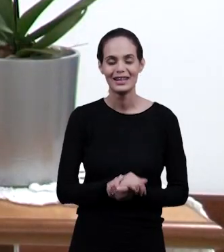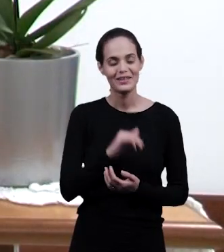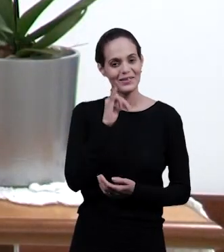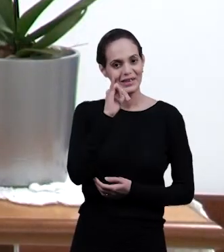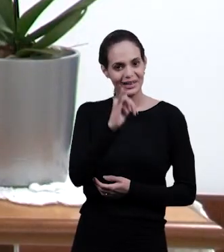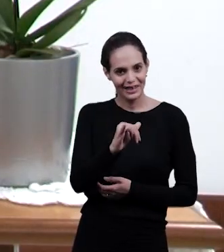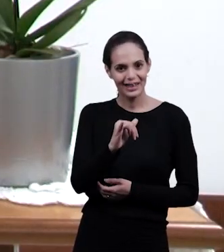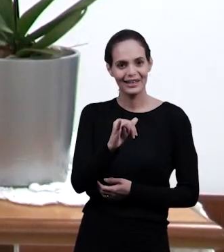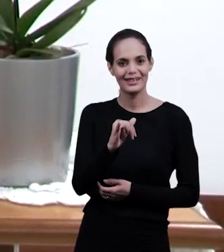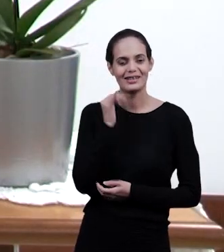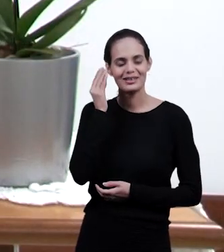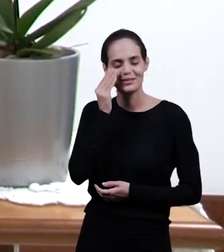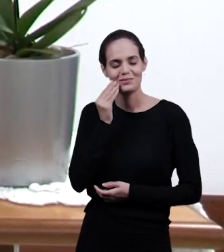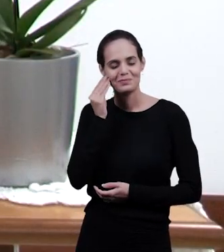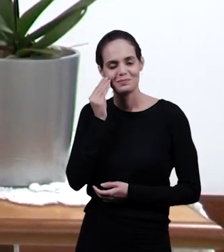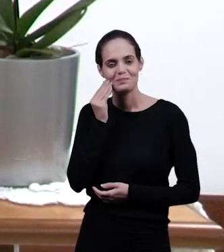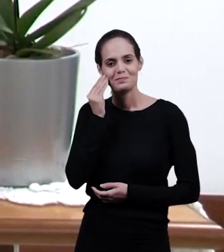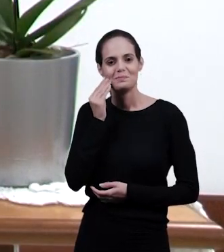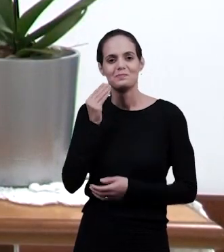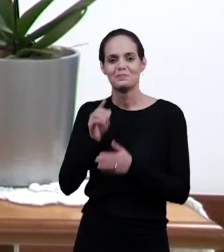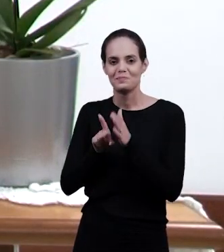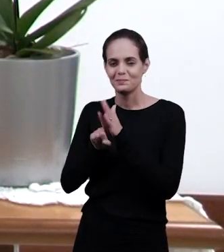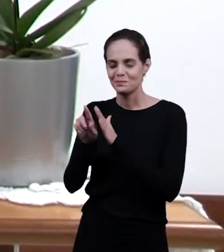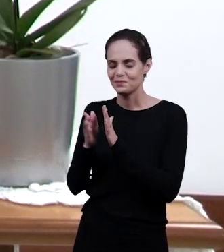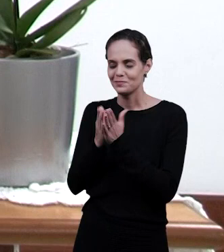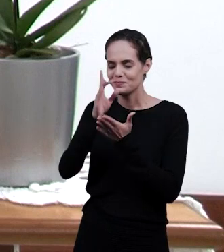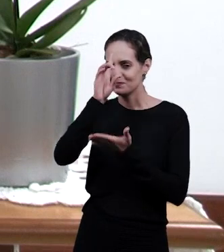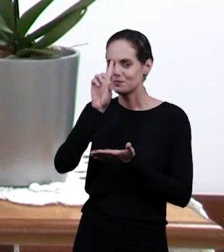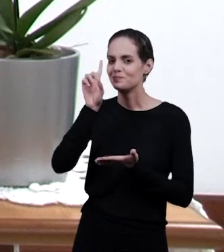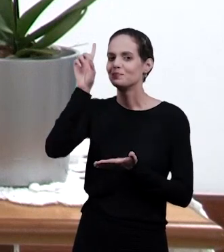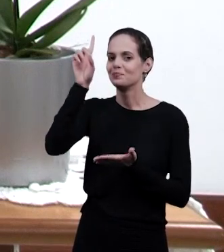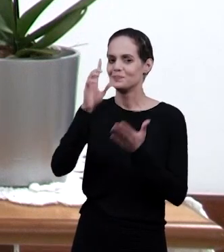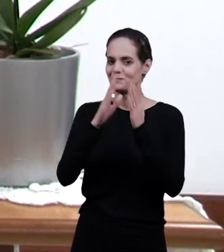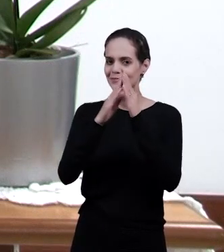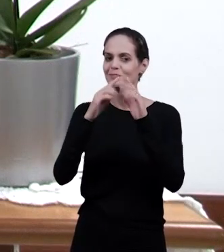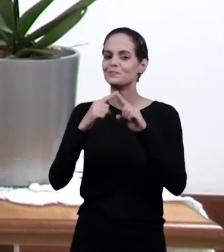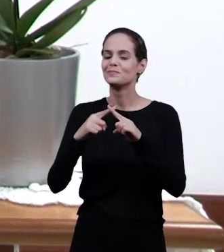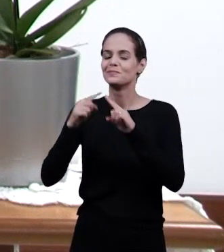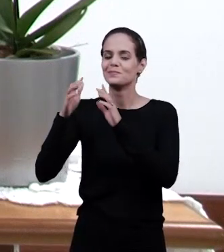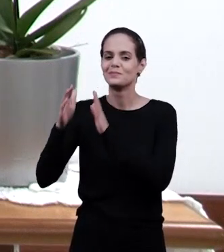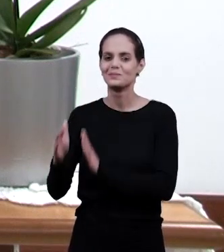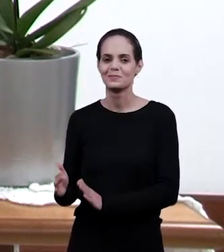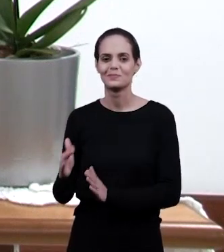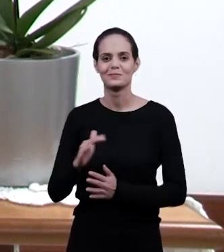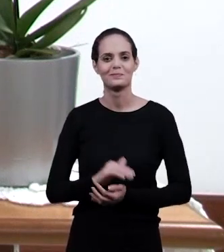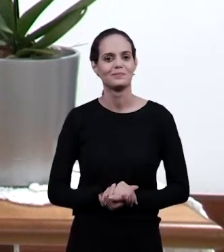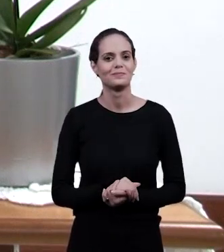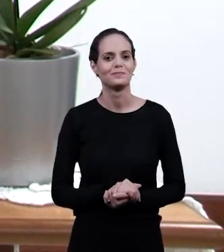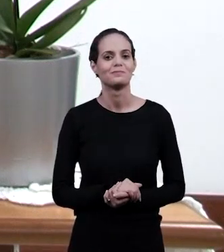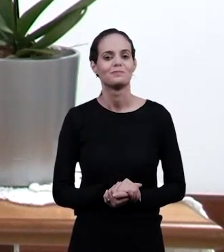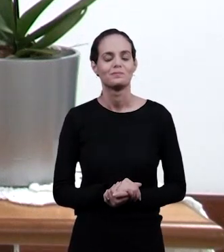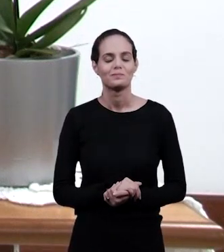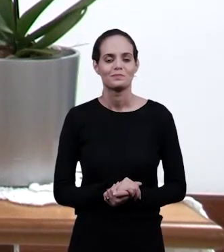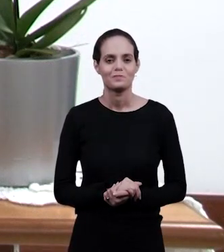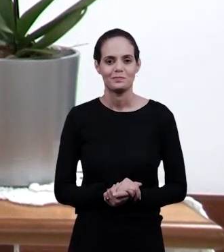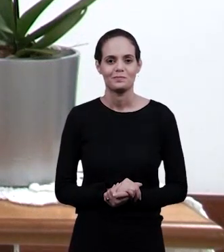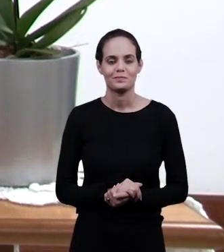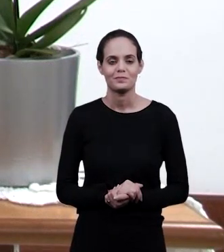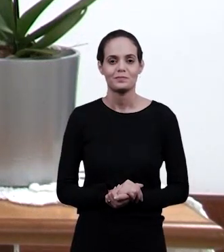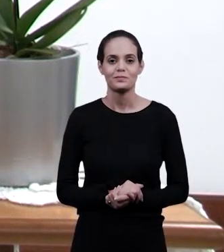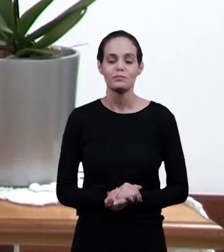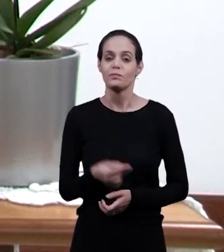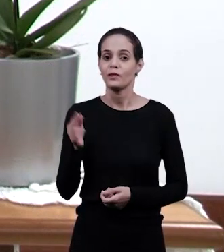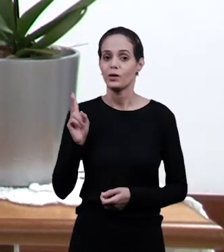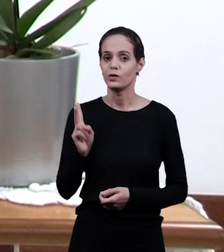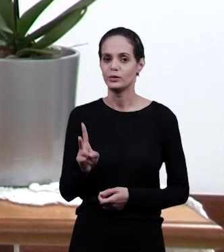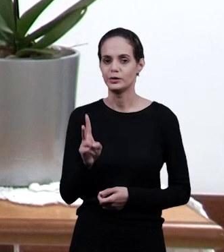irmãos, a experiência da consulta à palavra no seio da igreja fiel. Eu disse que o terceiro bloco ia ser um pouco diferente, porque